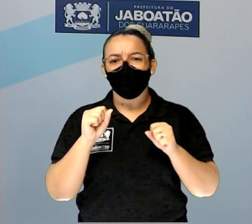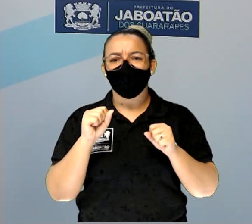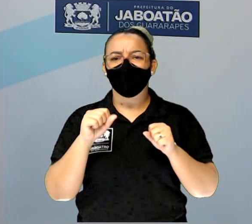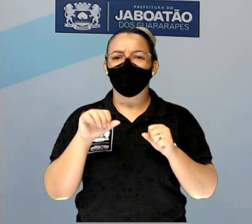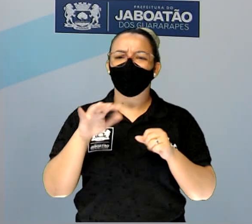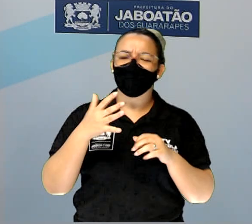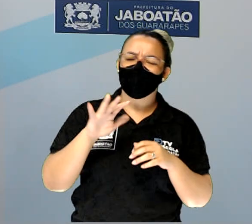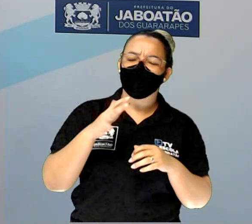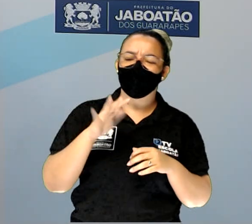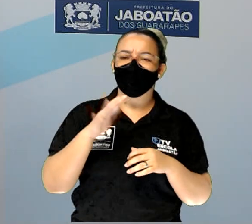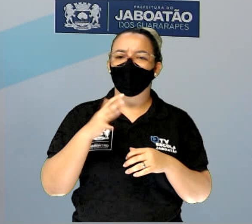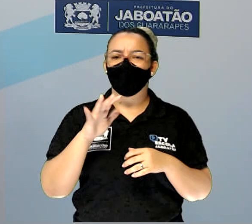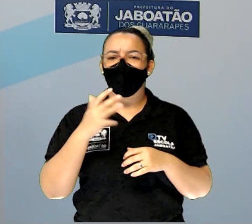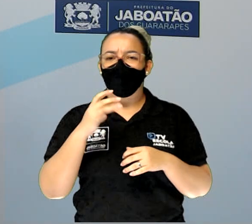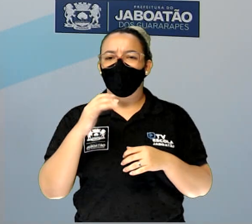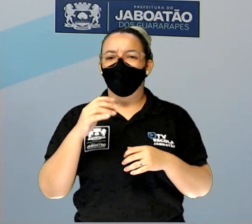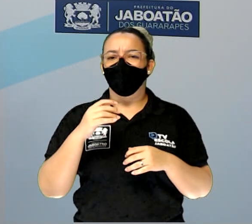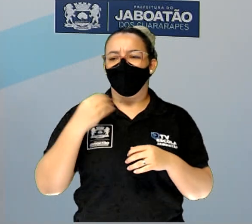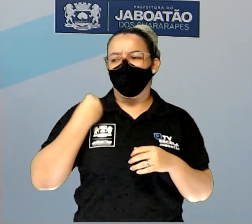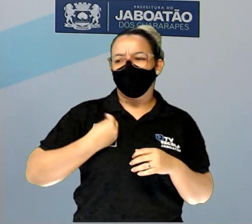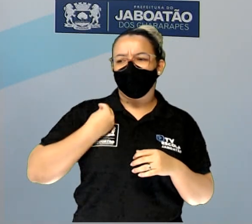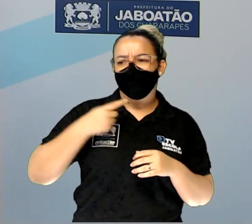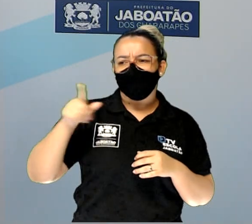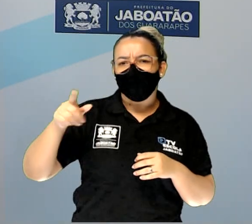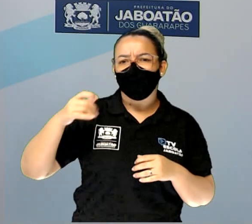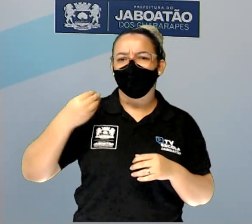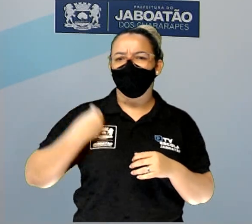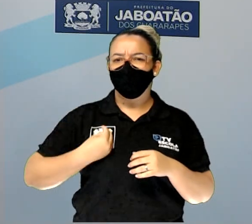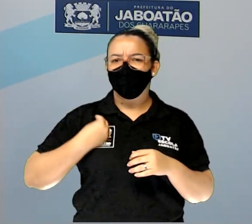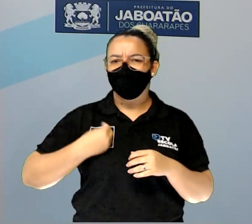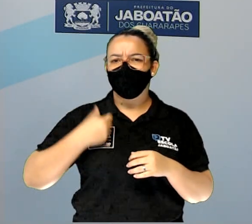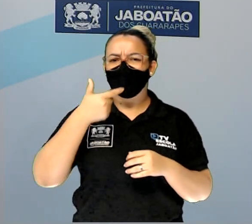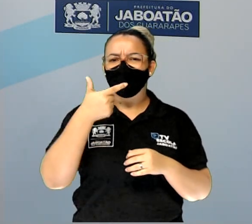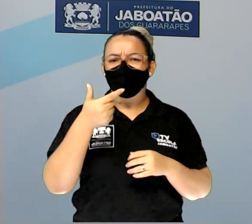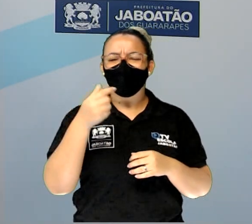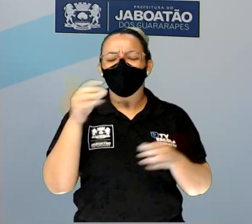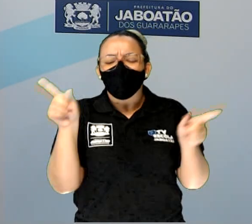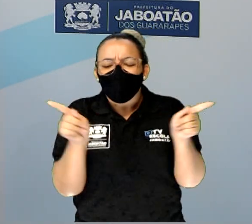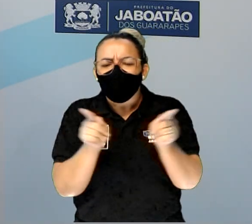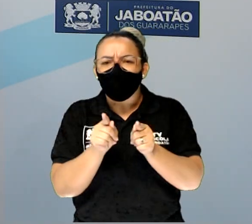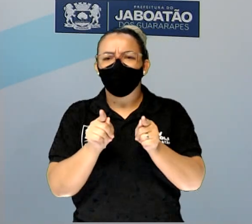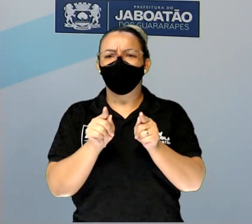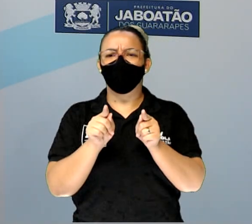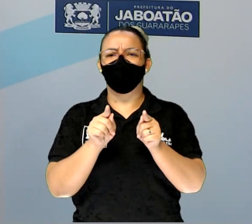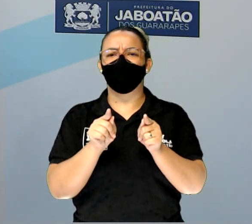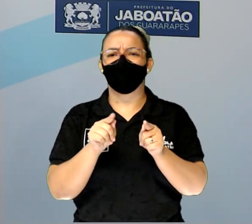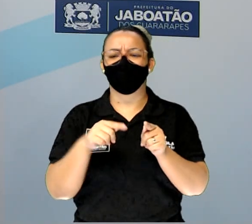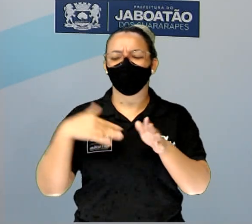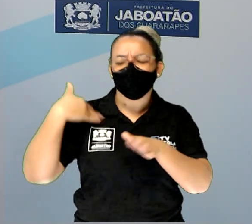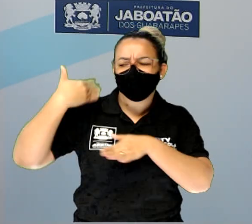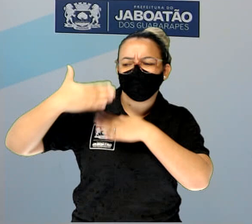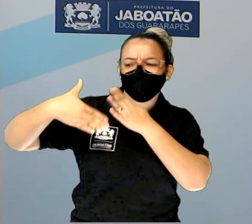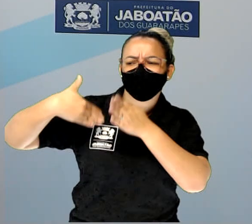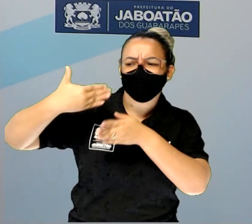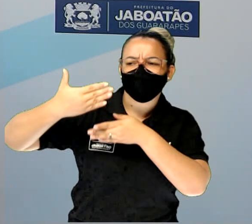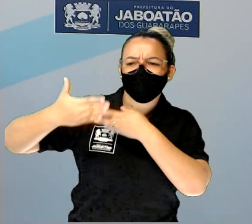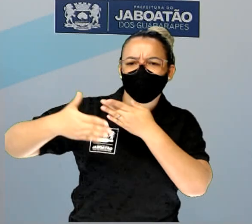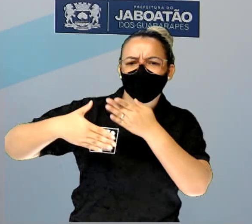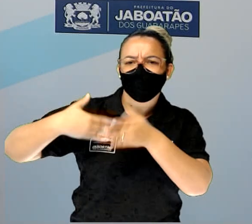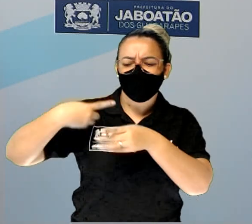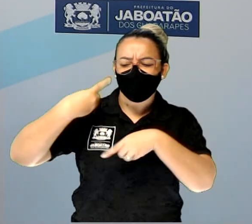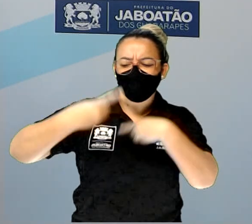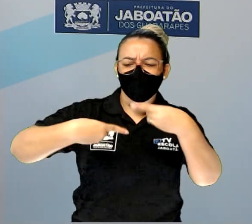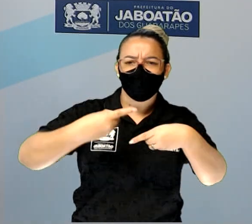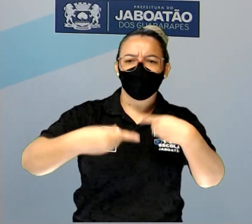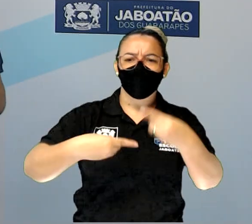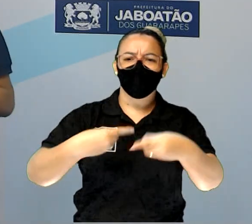vida curta, certo? Onde você pode ver geração a geração as mudanças que acontecem naquela